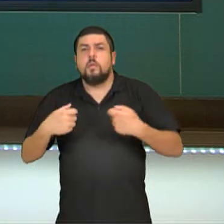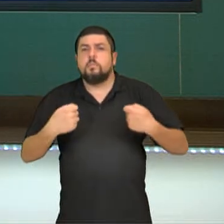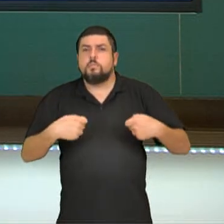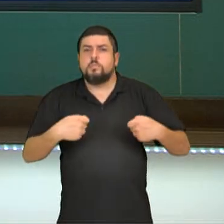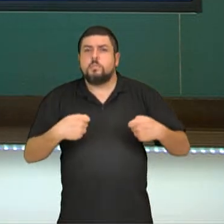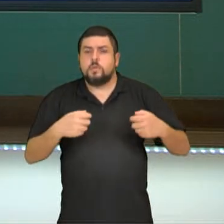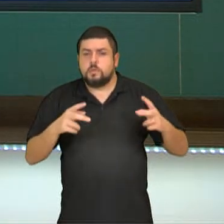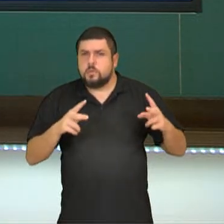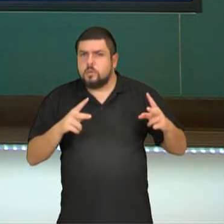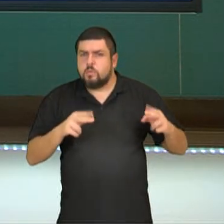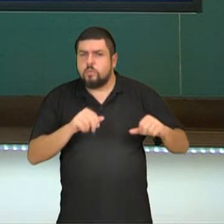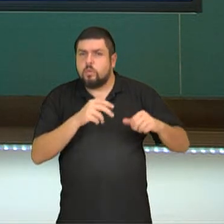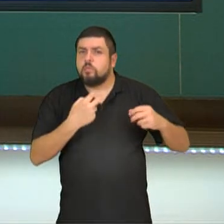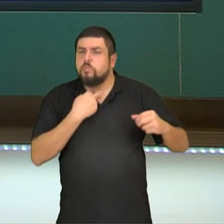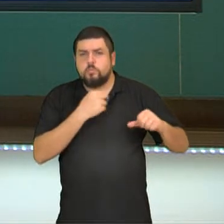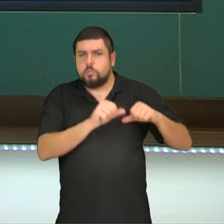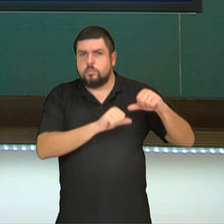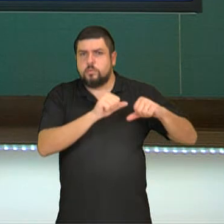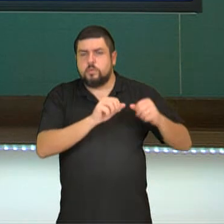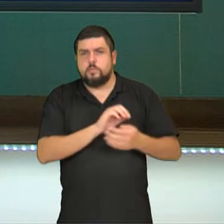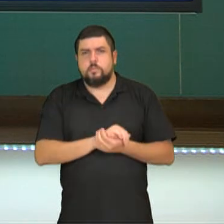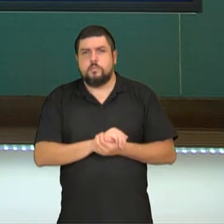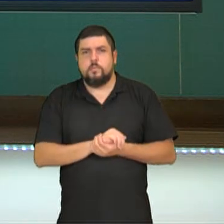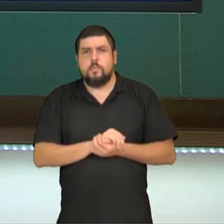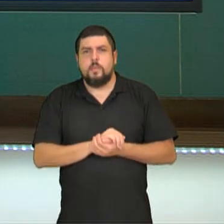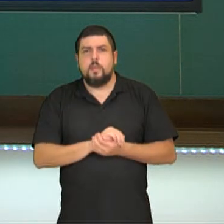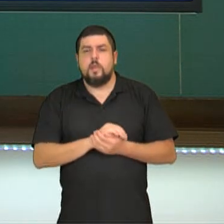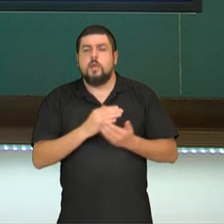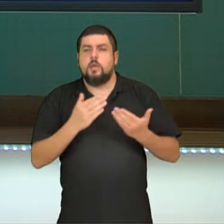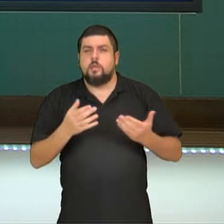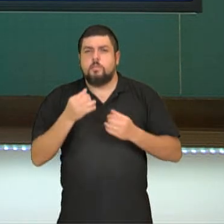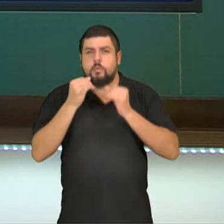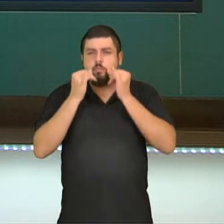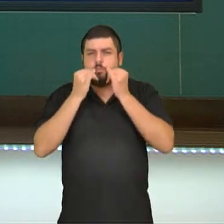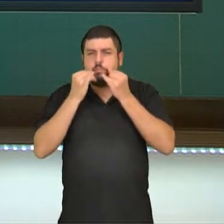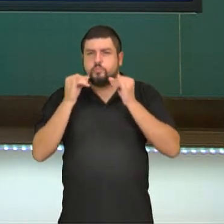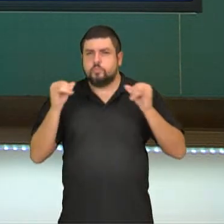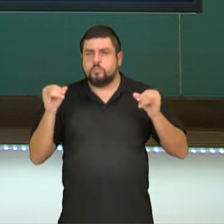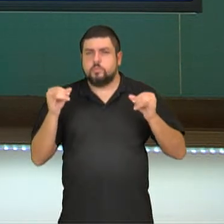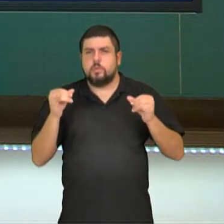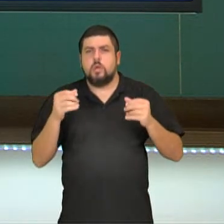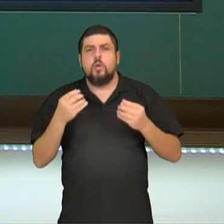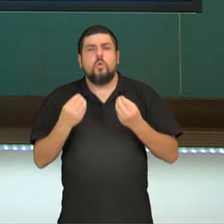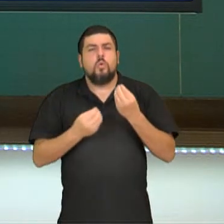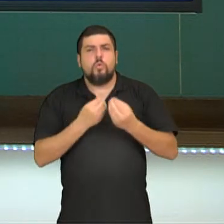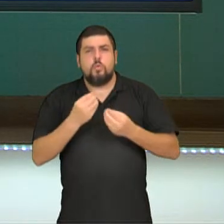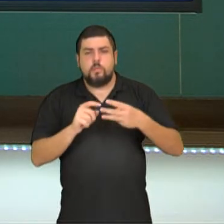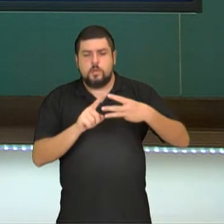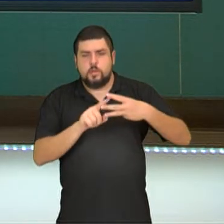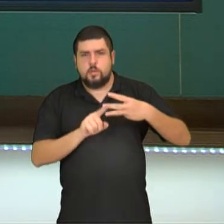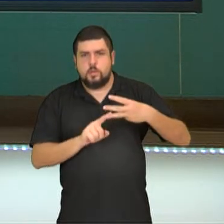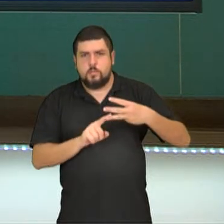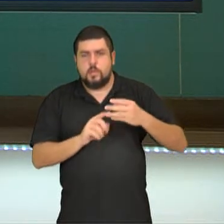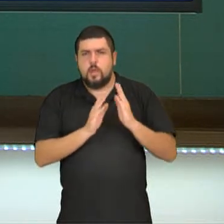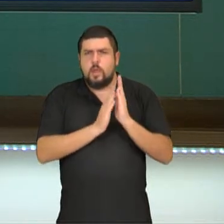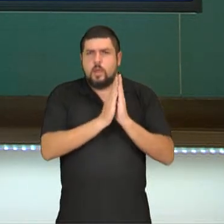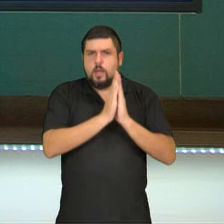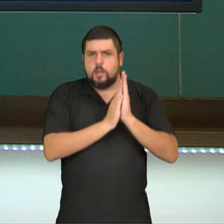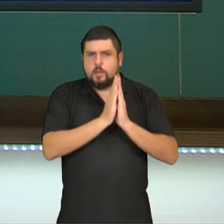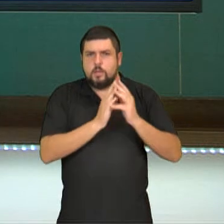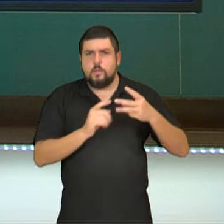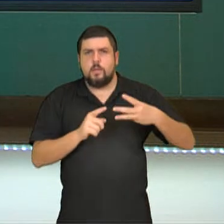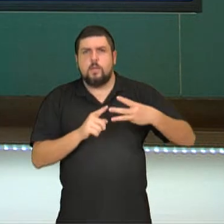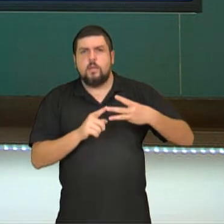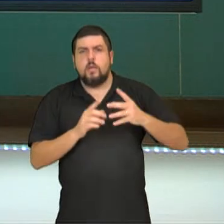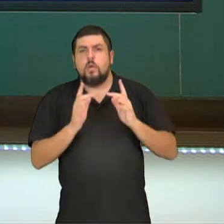né? Os processos de eletrização são três tipos que nós vimos, que são o atrito, contato e indução